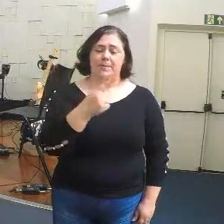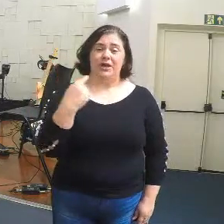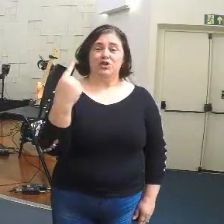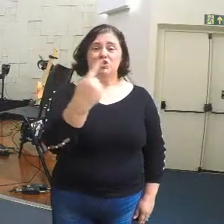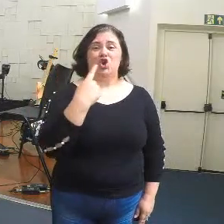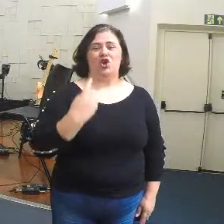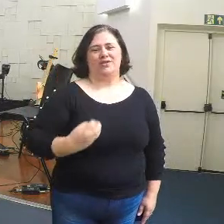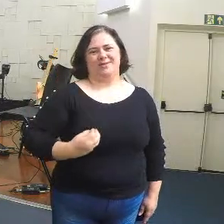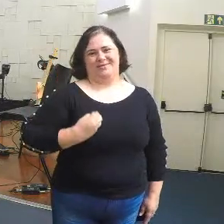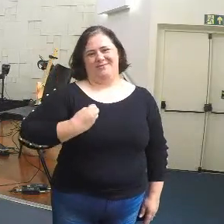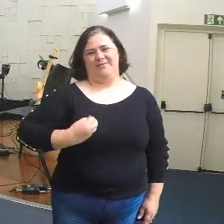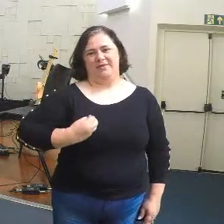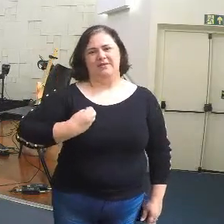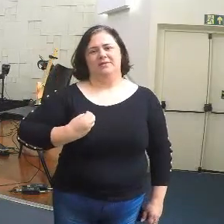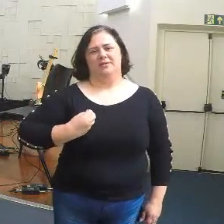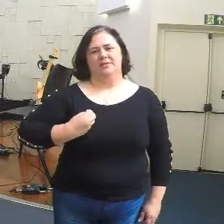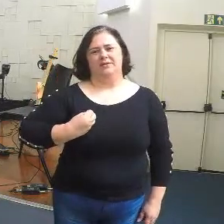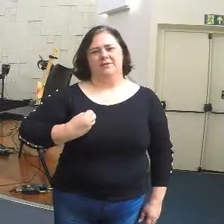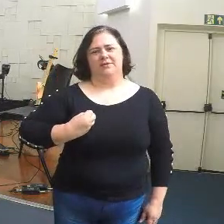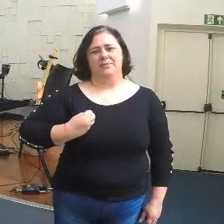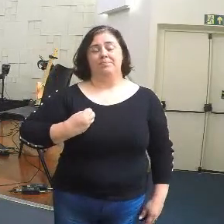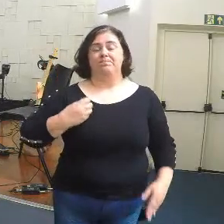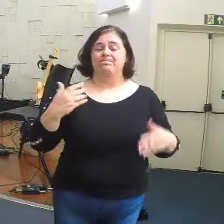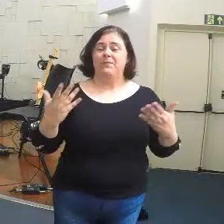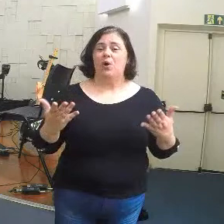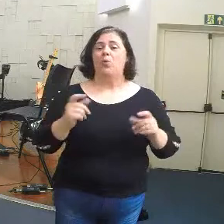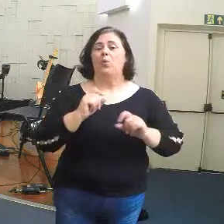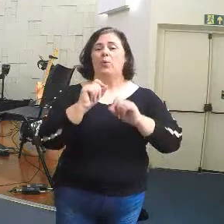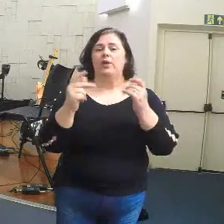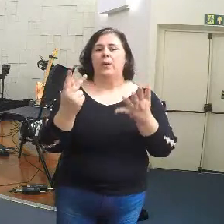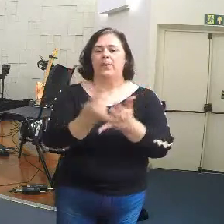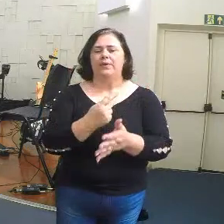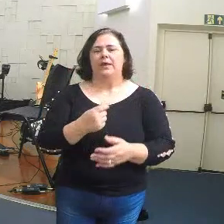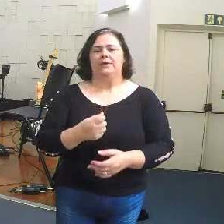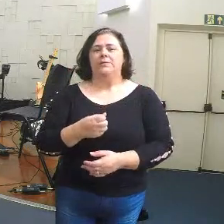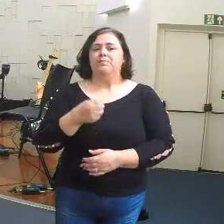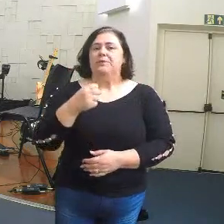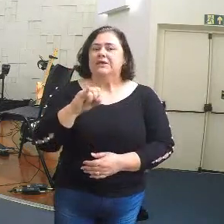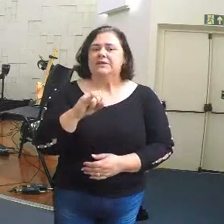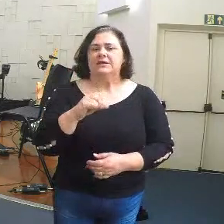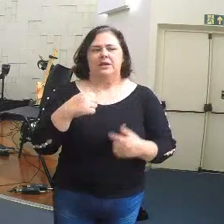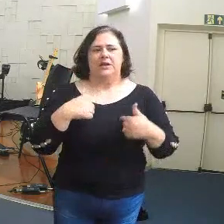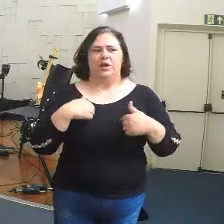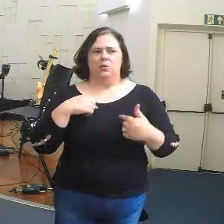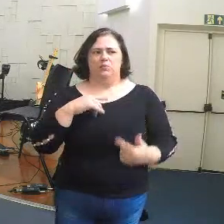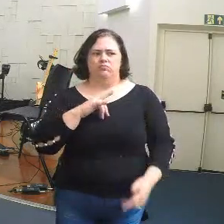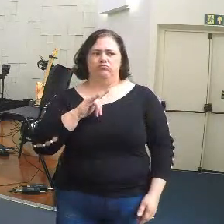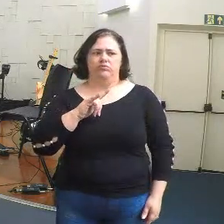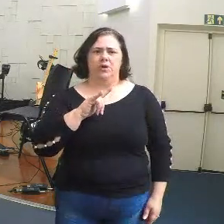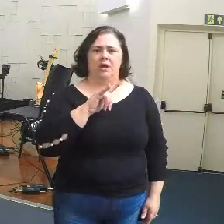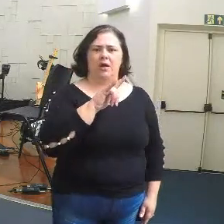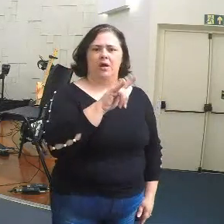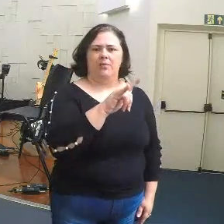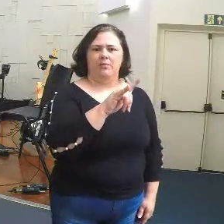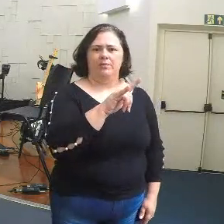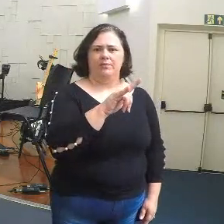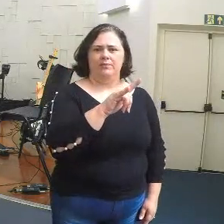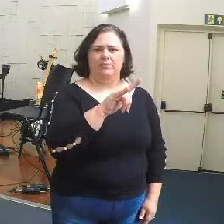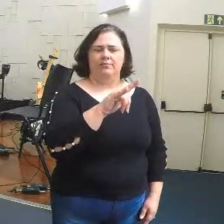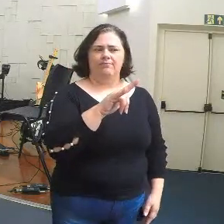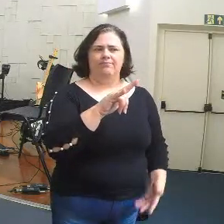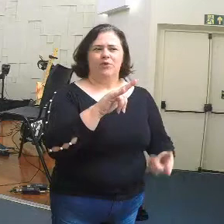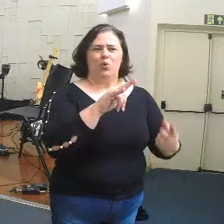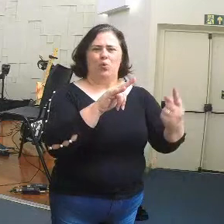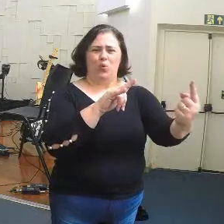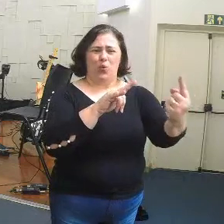for a motivação, uma obra boa, ou seja, que gera o bem para o outro, não tenha valor. Tem valor, claro. Mas lembra que o apóstolo Paulo